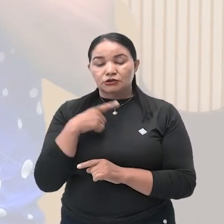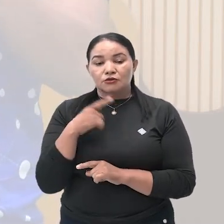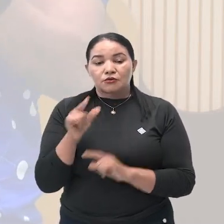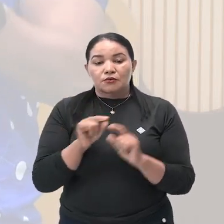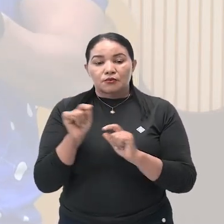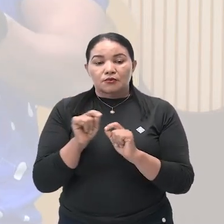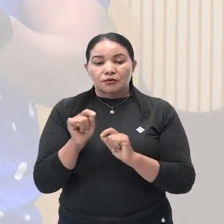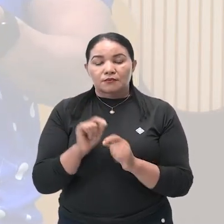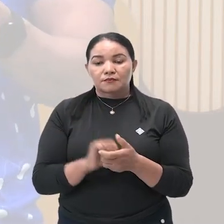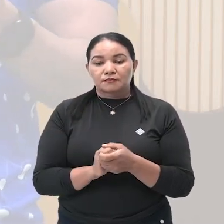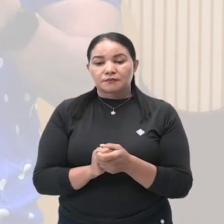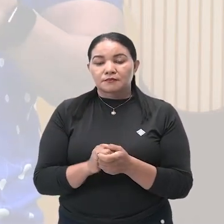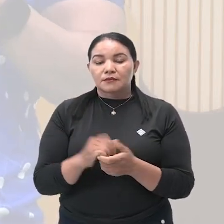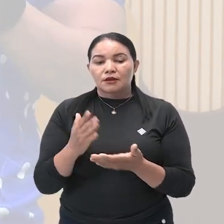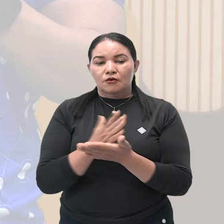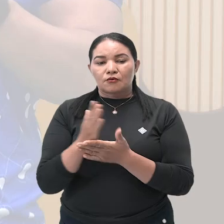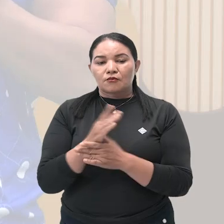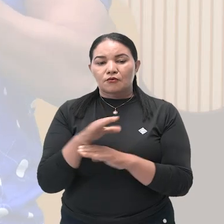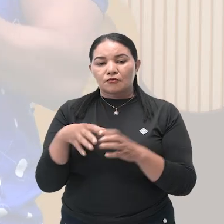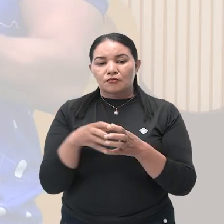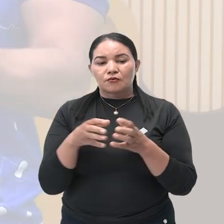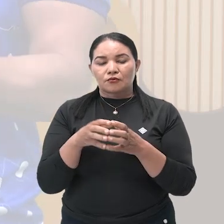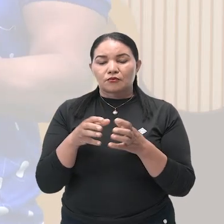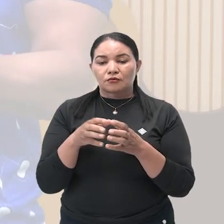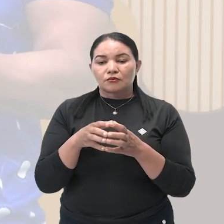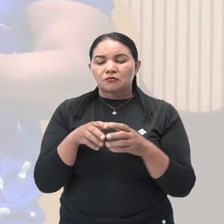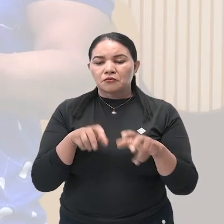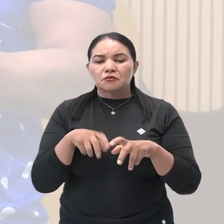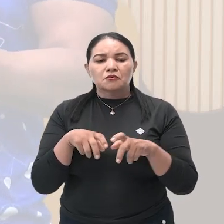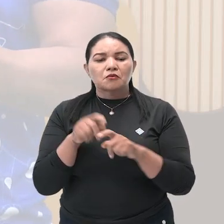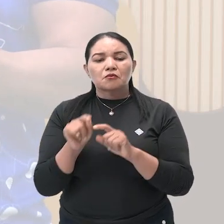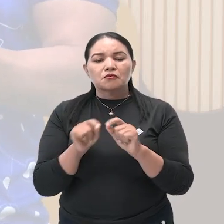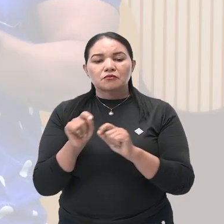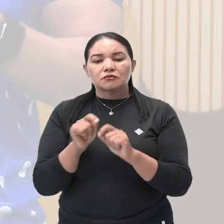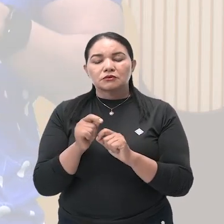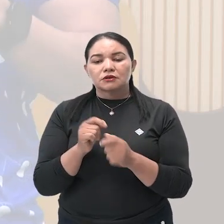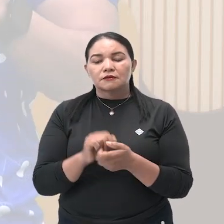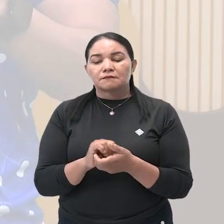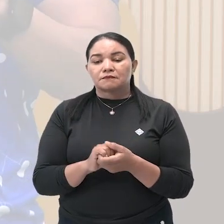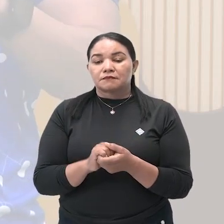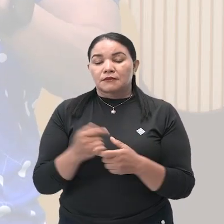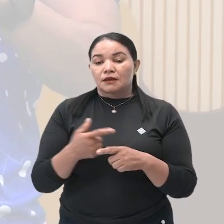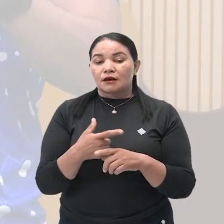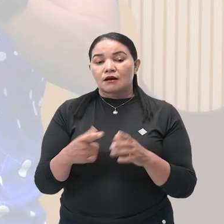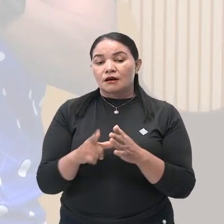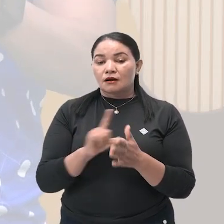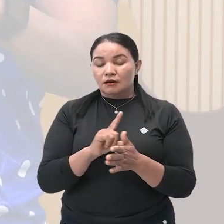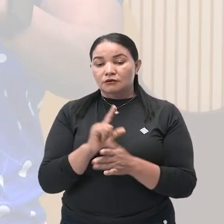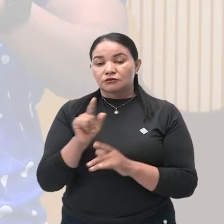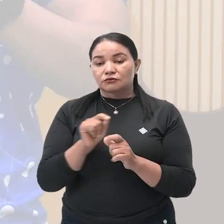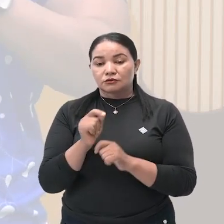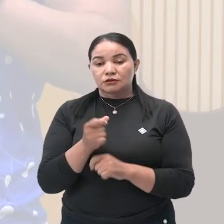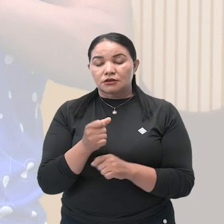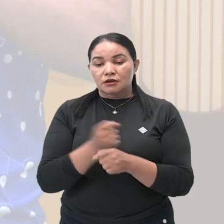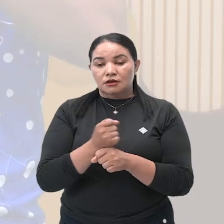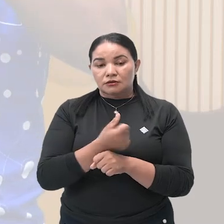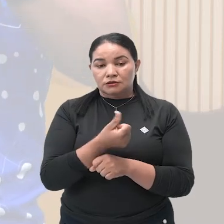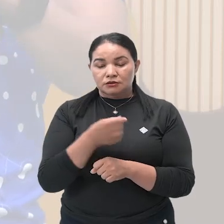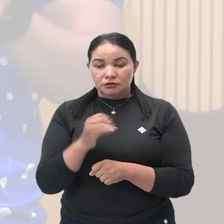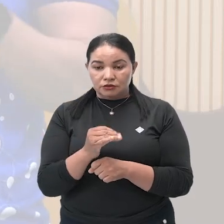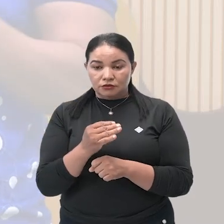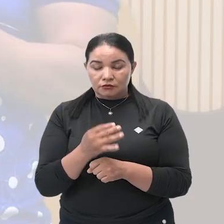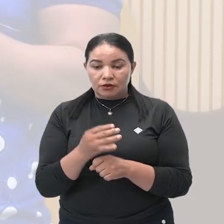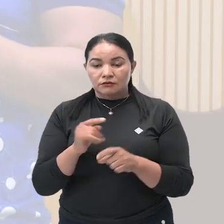as ligas camponesas antes do golpe militar de 64, tá? E esse movimento ele foi sendo ali desarticulado em